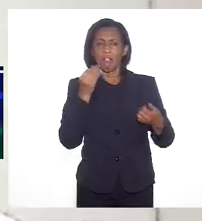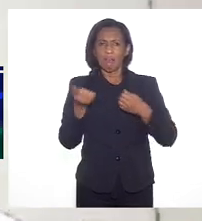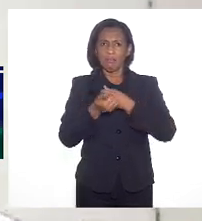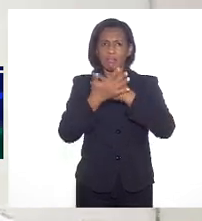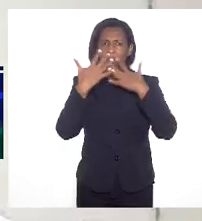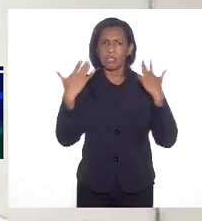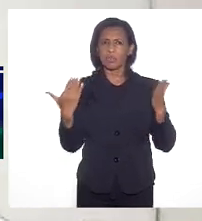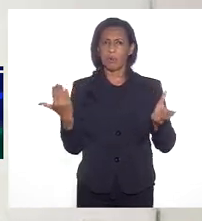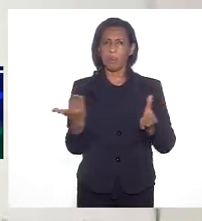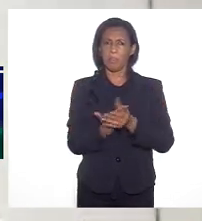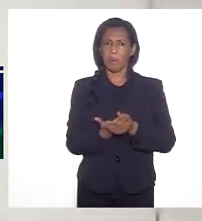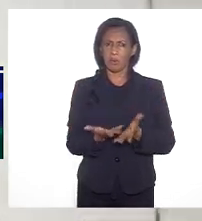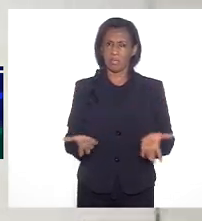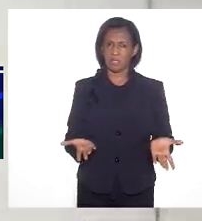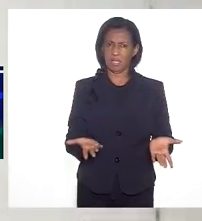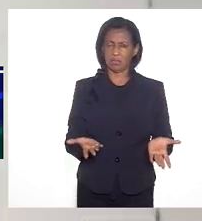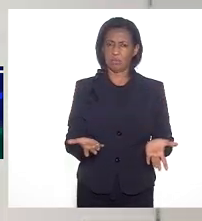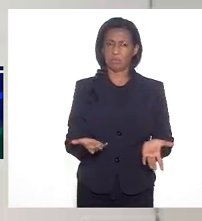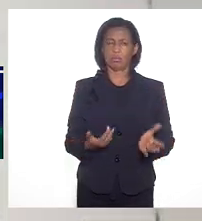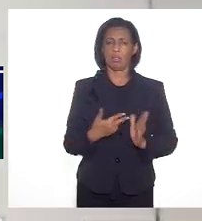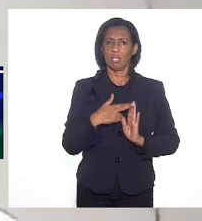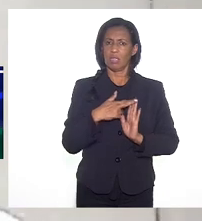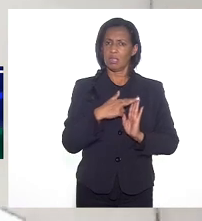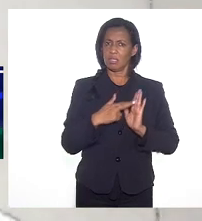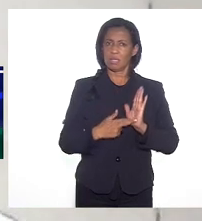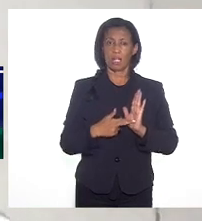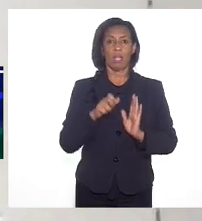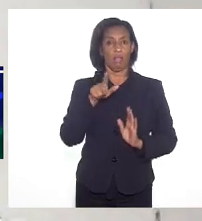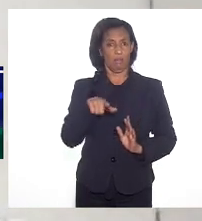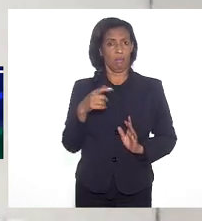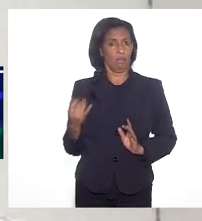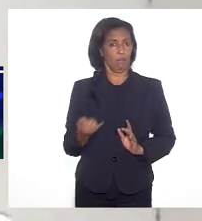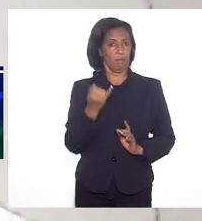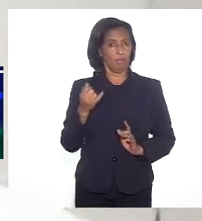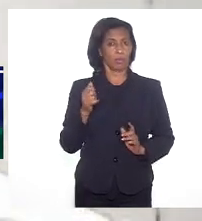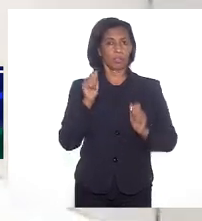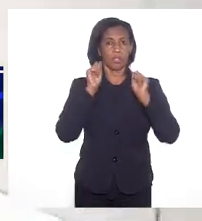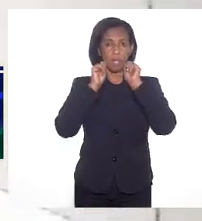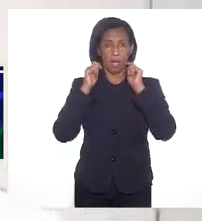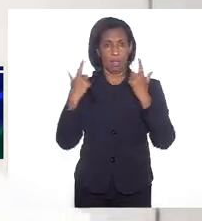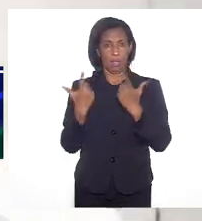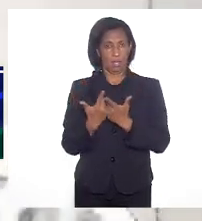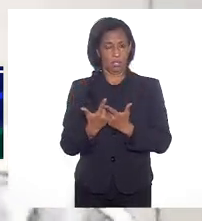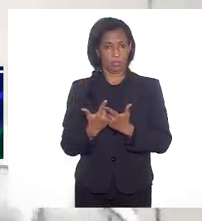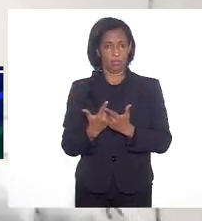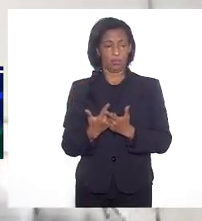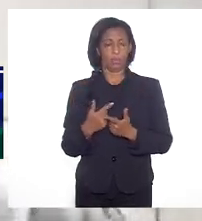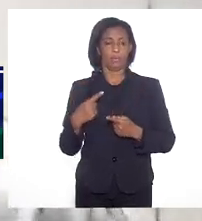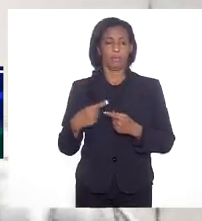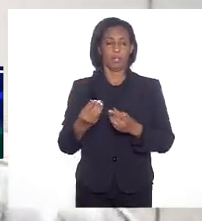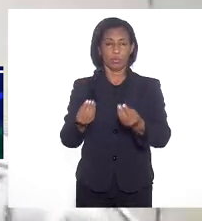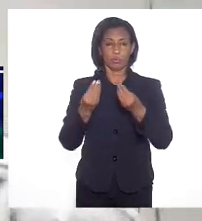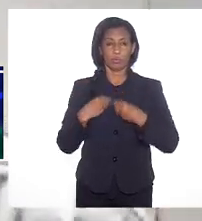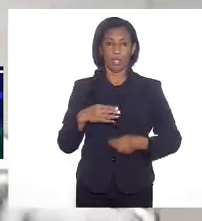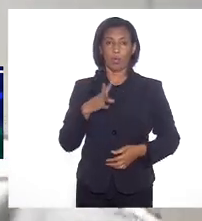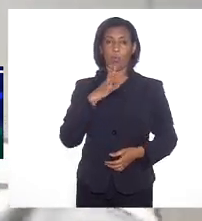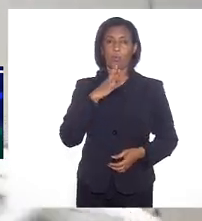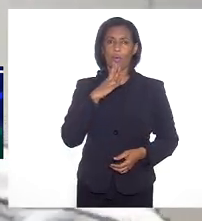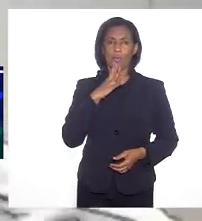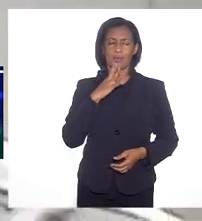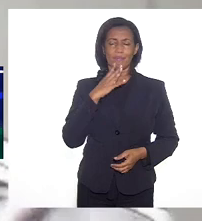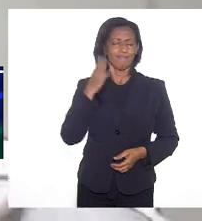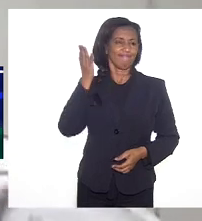aquele processo imposto então eu considero que esse relatório ele é muito importante para essa casa legislativa para nos dar inclusive um nível de conhecimento para